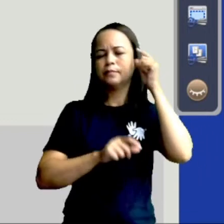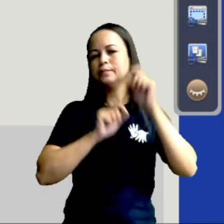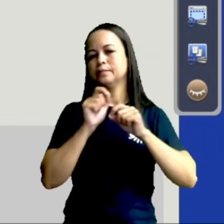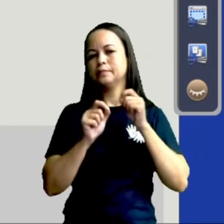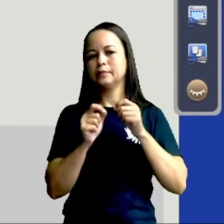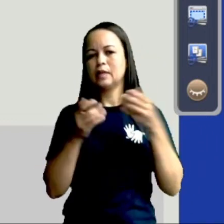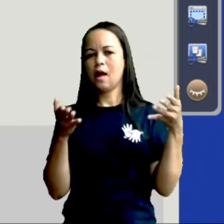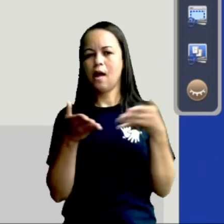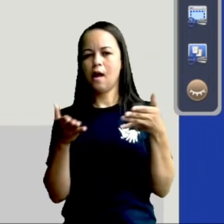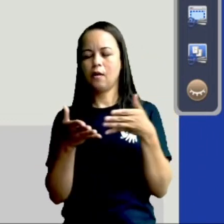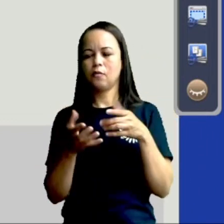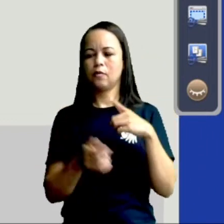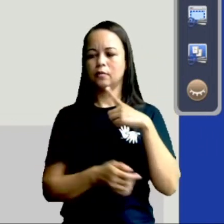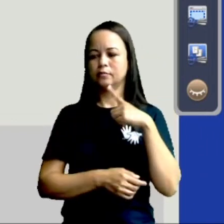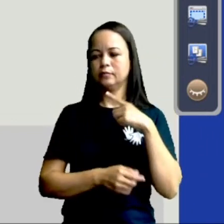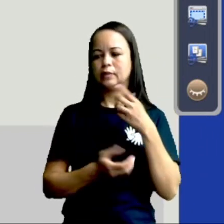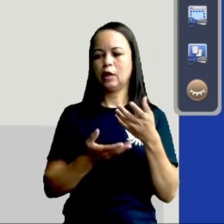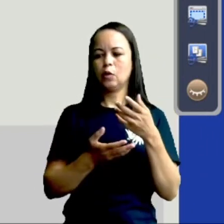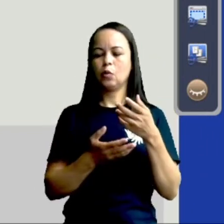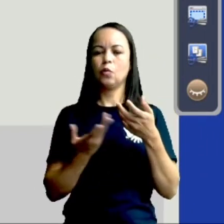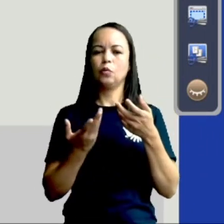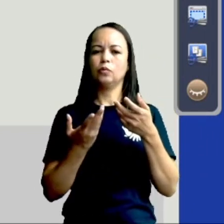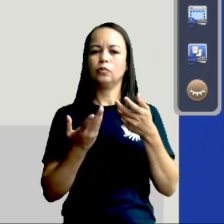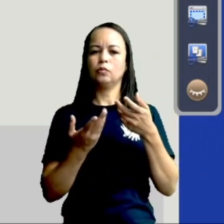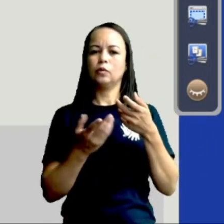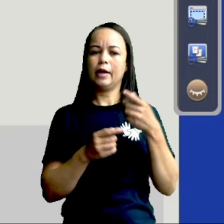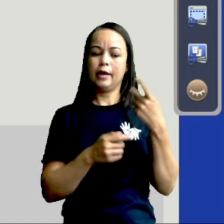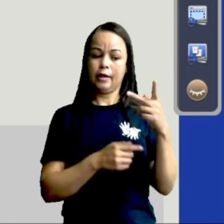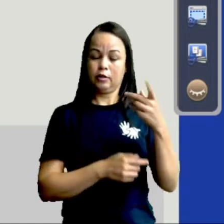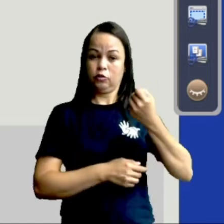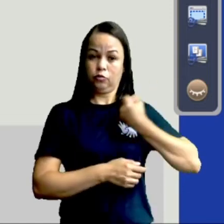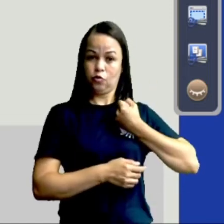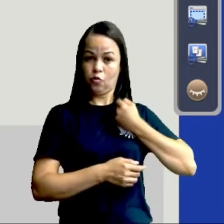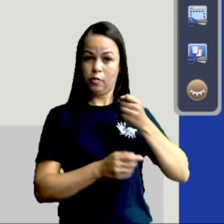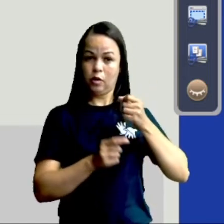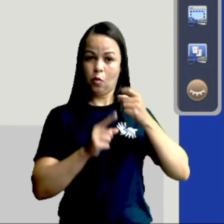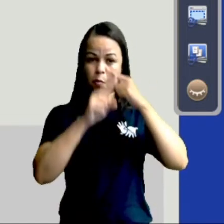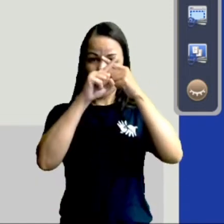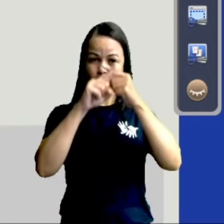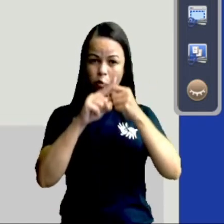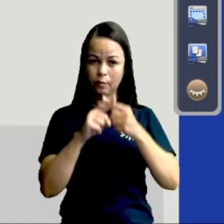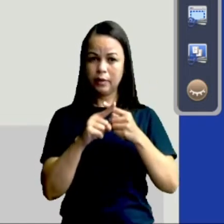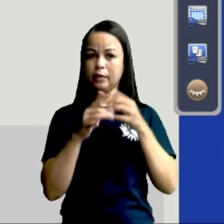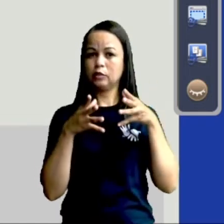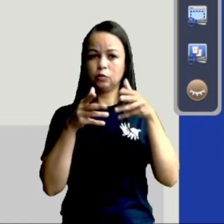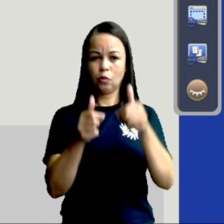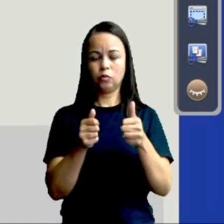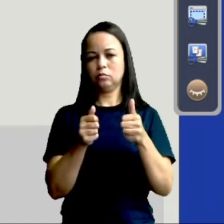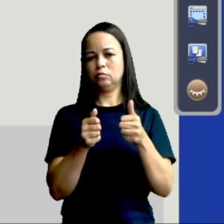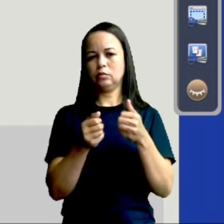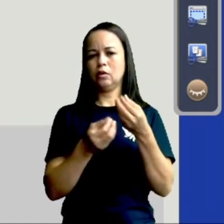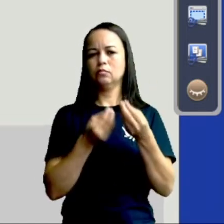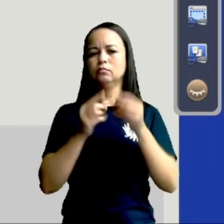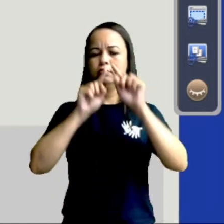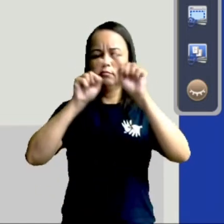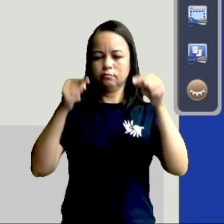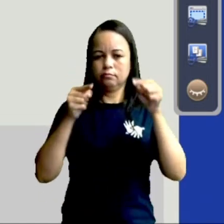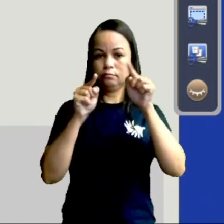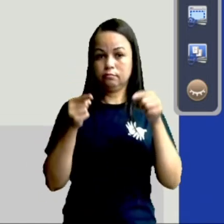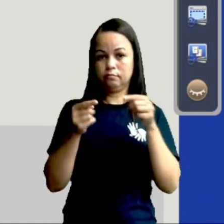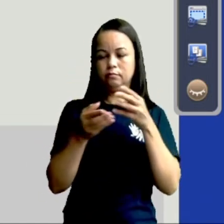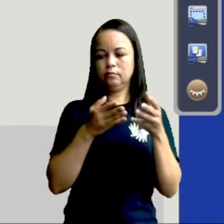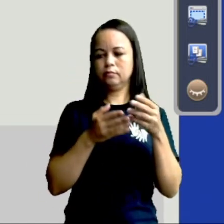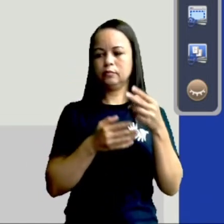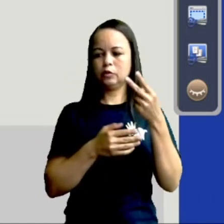e agora? Eu tenho este número multiplicando todo este. Dentro do parênteses é como se fosse um único valor, tá? Dois números